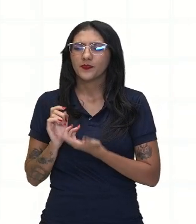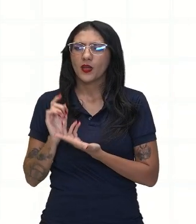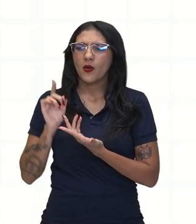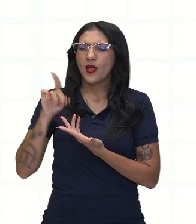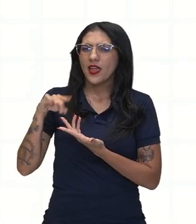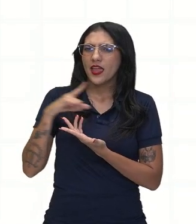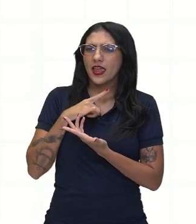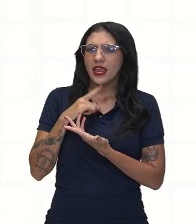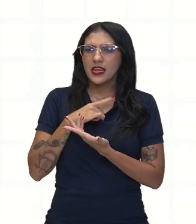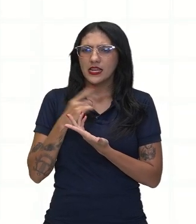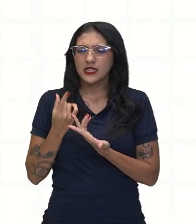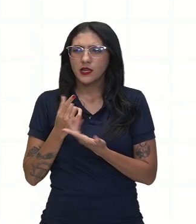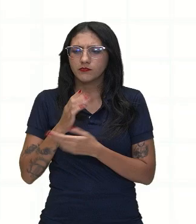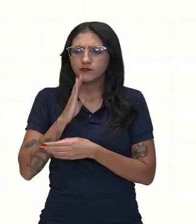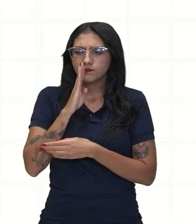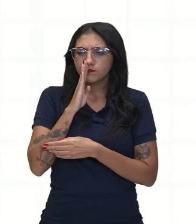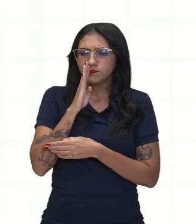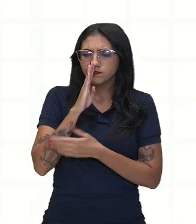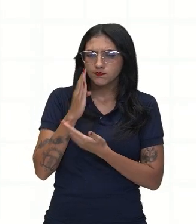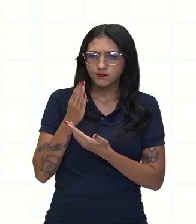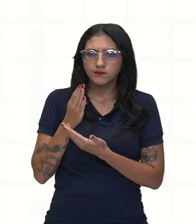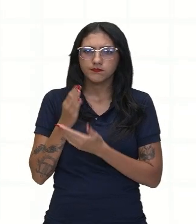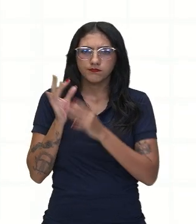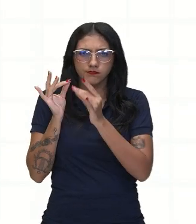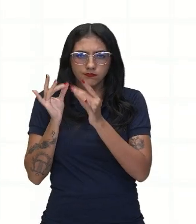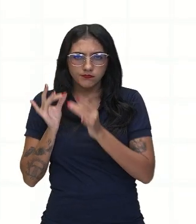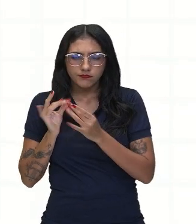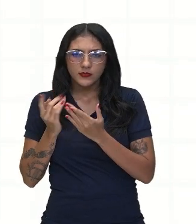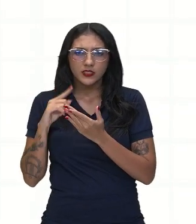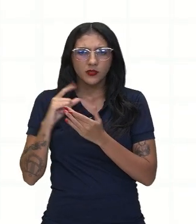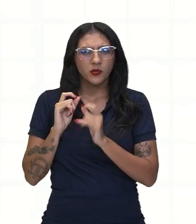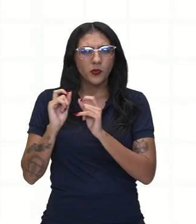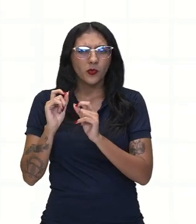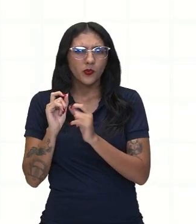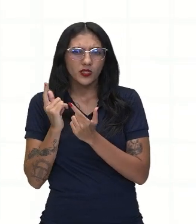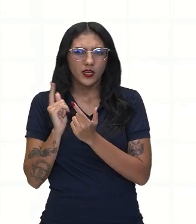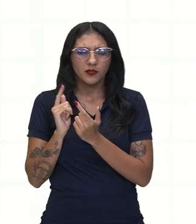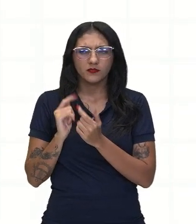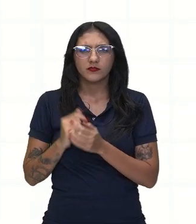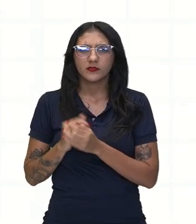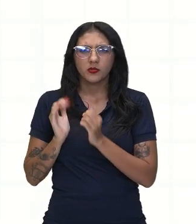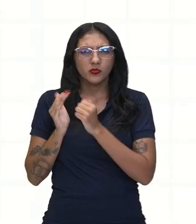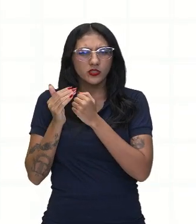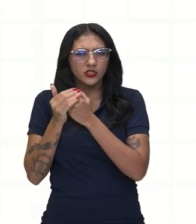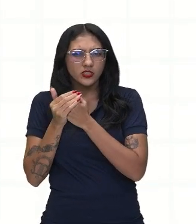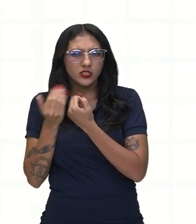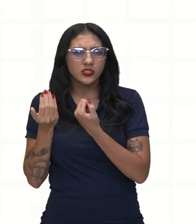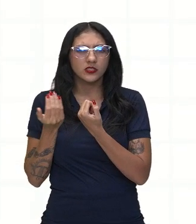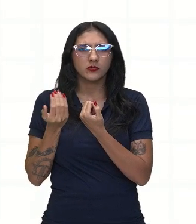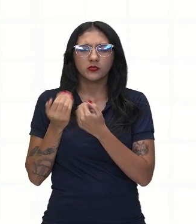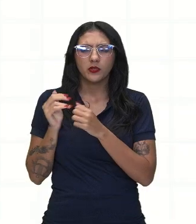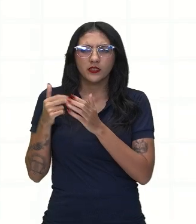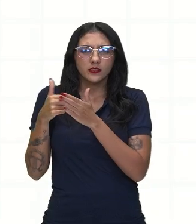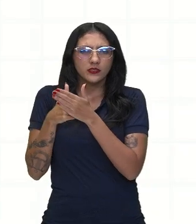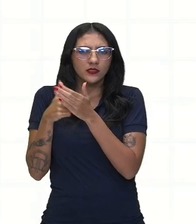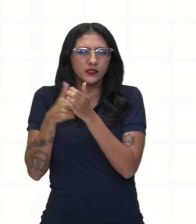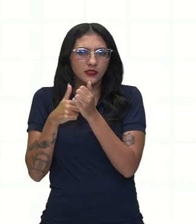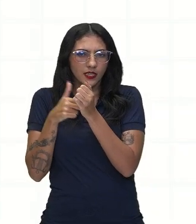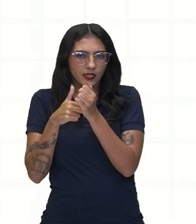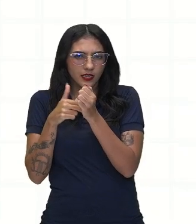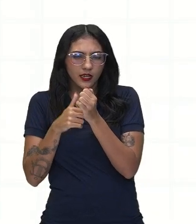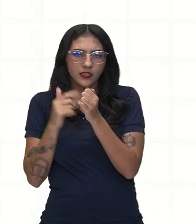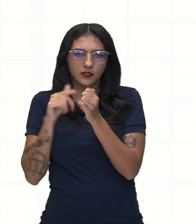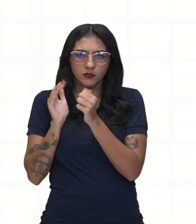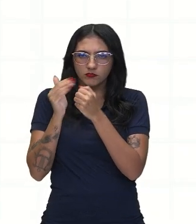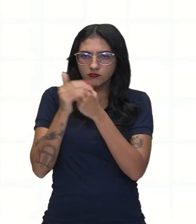descrição ao falar a situação. Então já é mais reservado, né? Uma coisa mais ele é mais